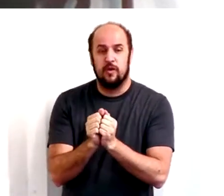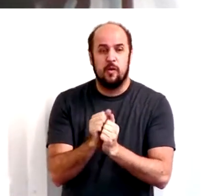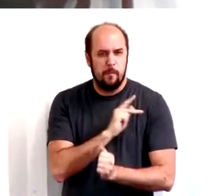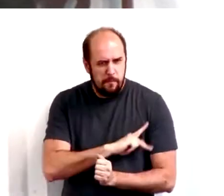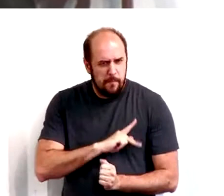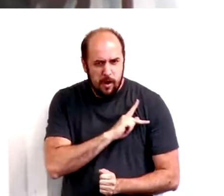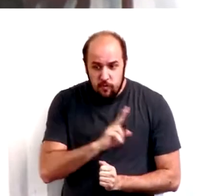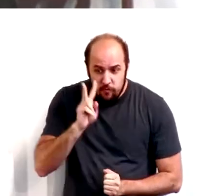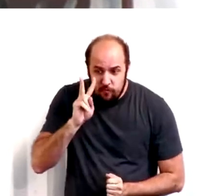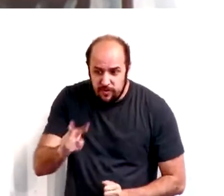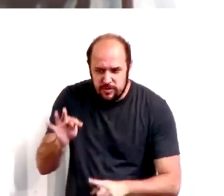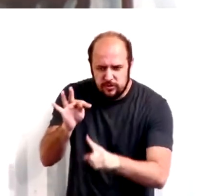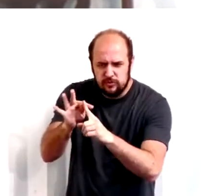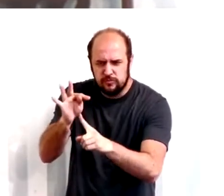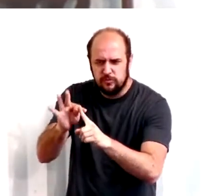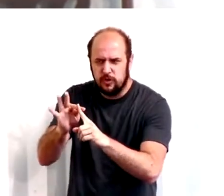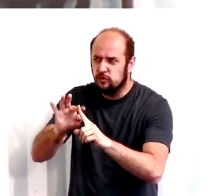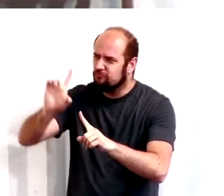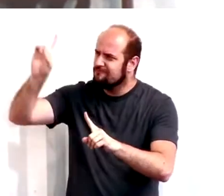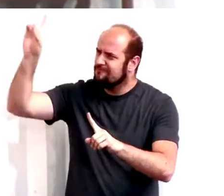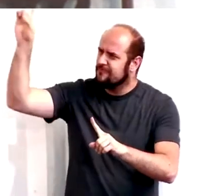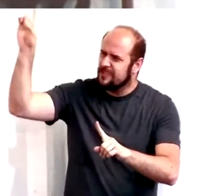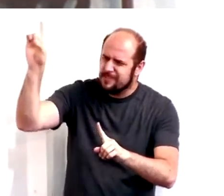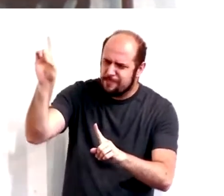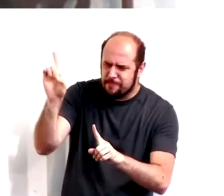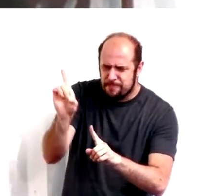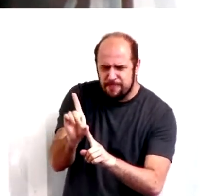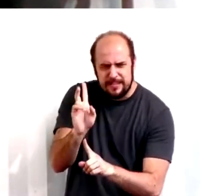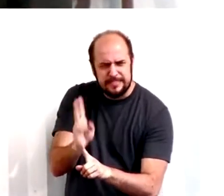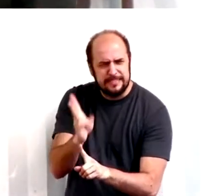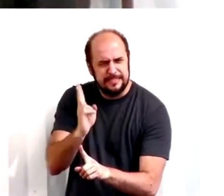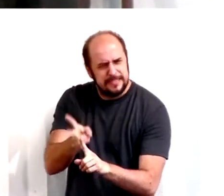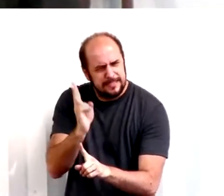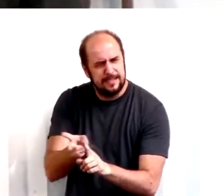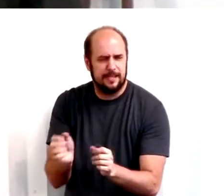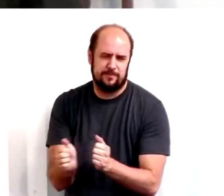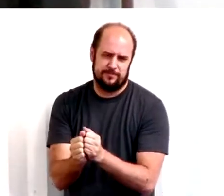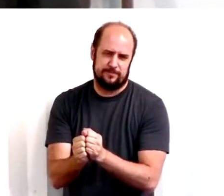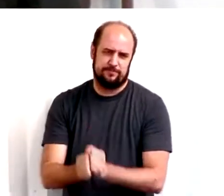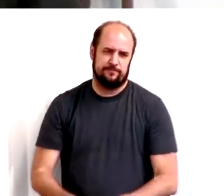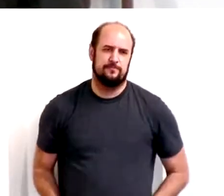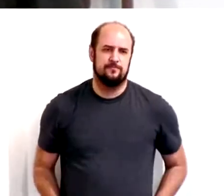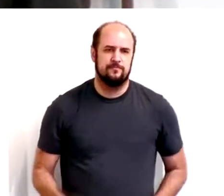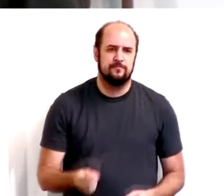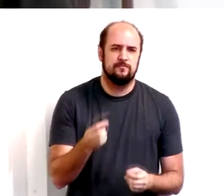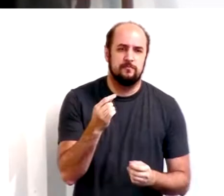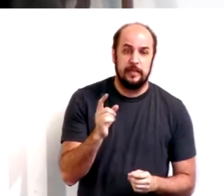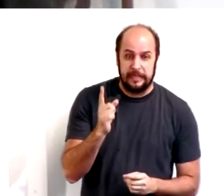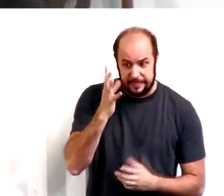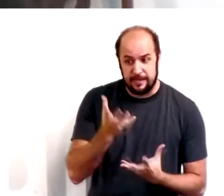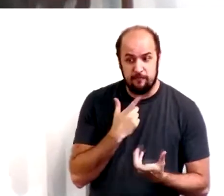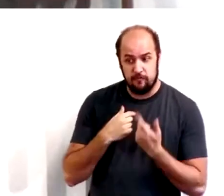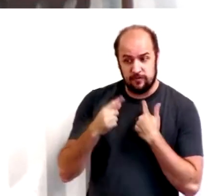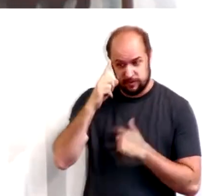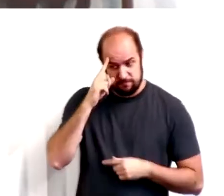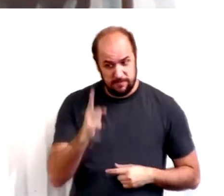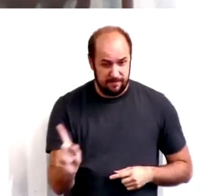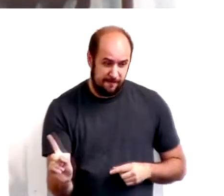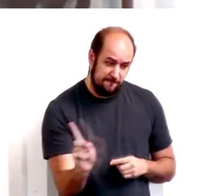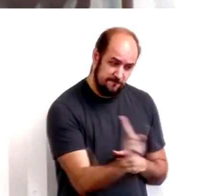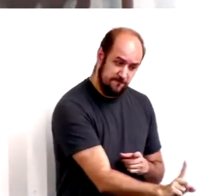Timóteo. E por isso que ele queria também enviá-lo, pois era alguém amado pela